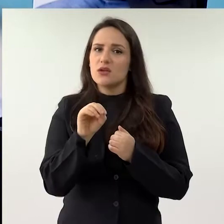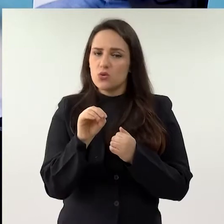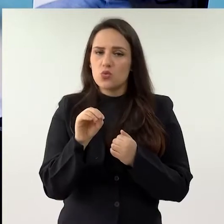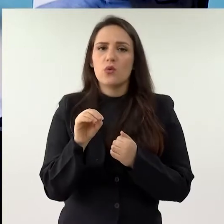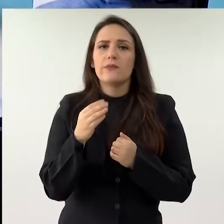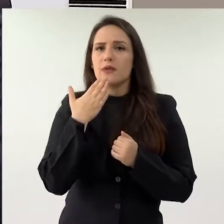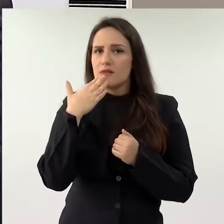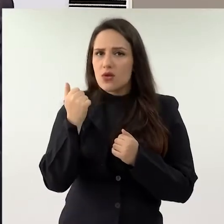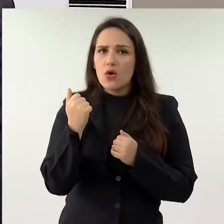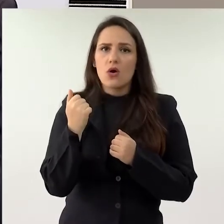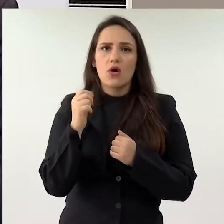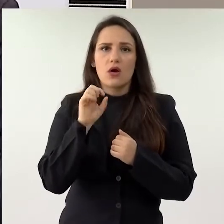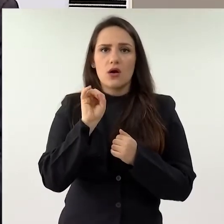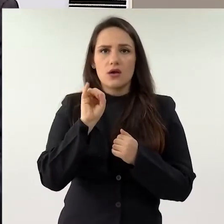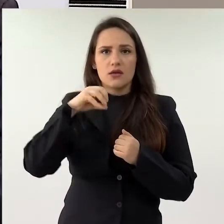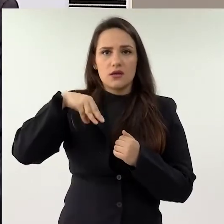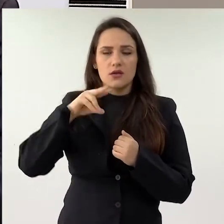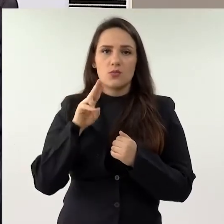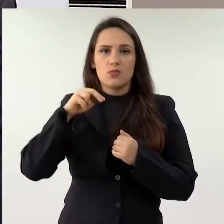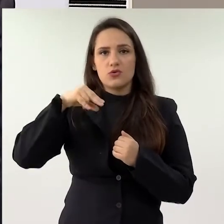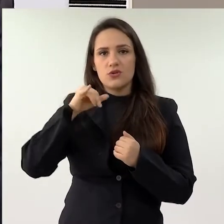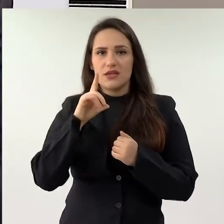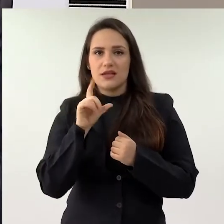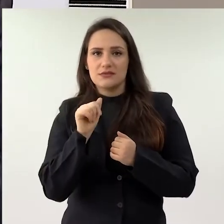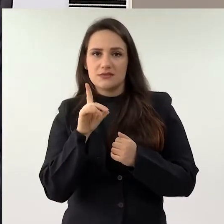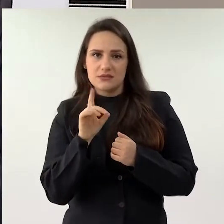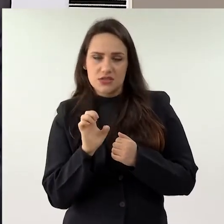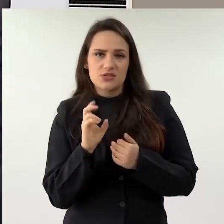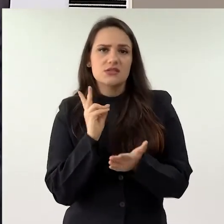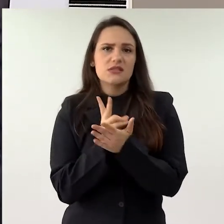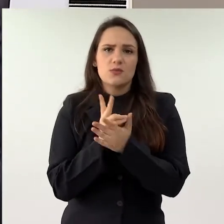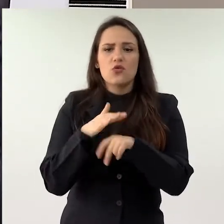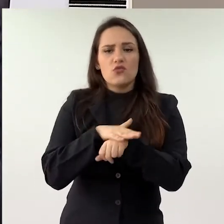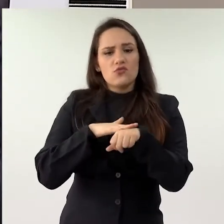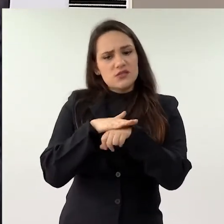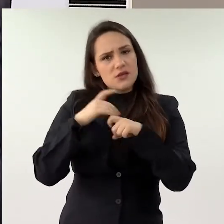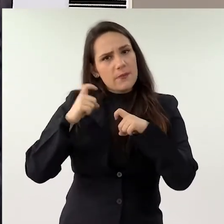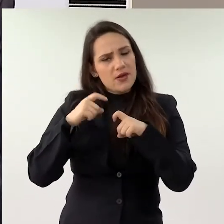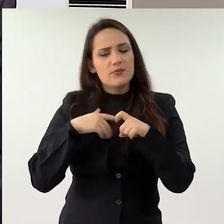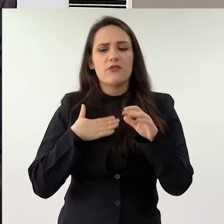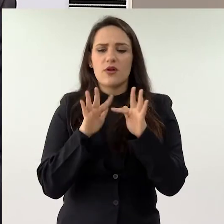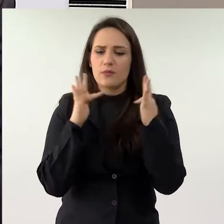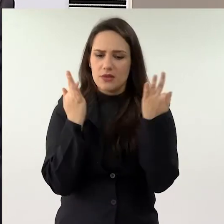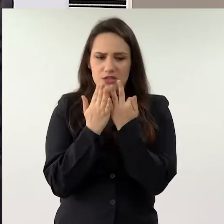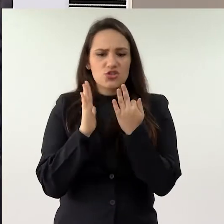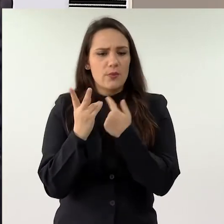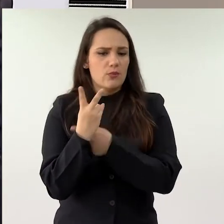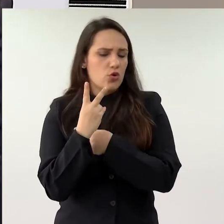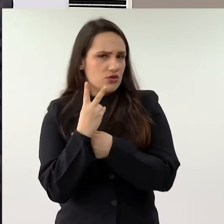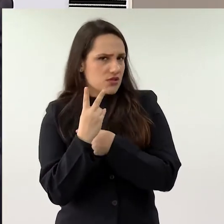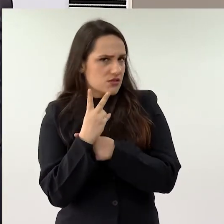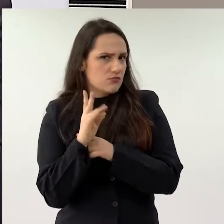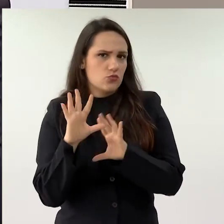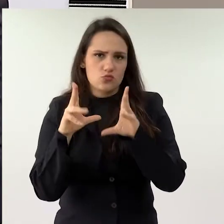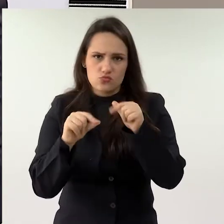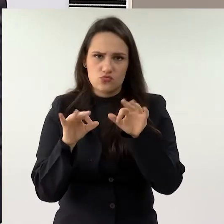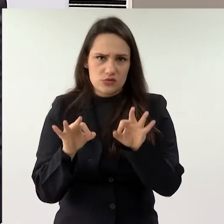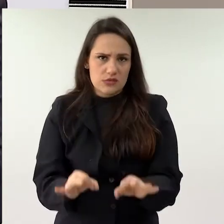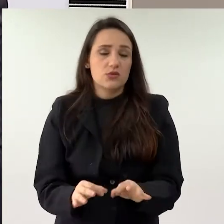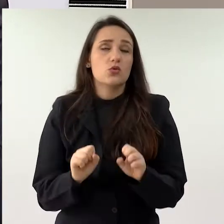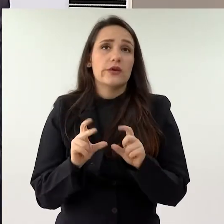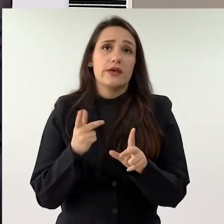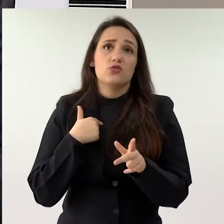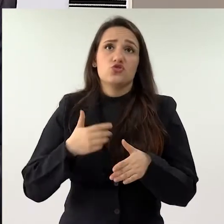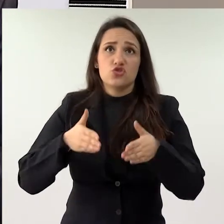pelo amor de Deus, nunca tomei uma aspirina sem médico, né? Sempre conversando. Aí chego em casa, isso foi numa